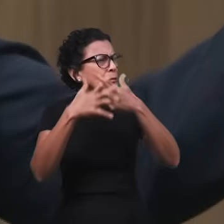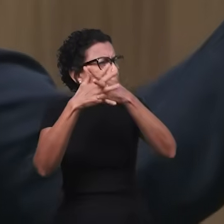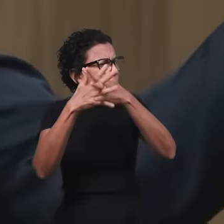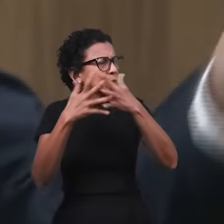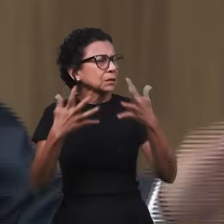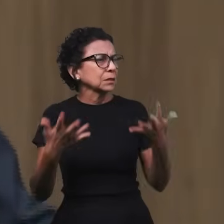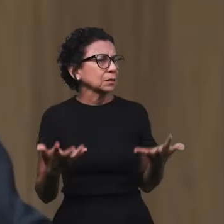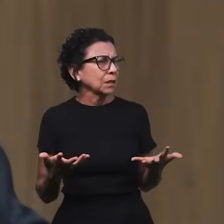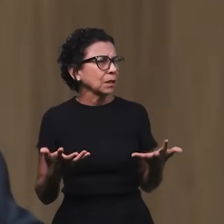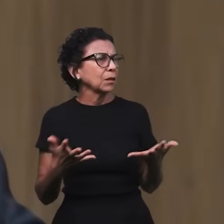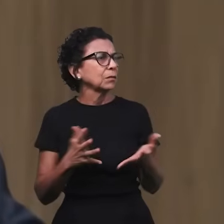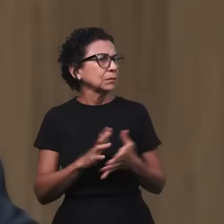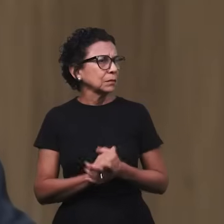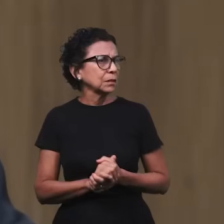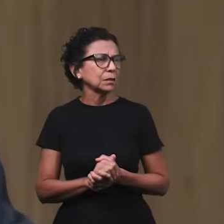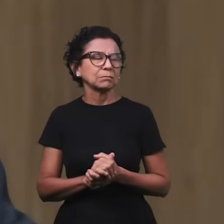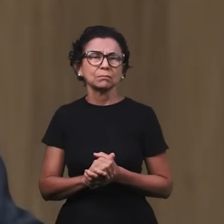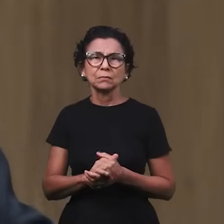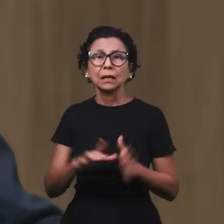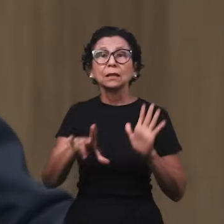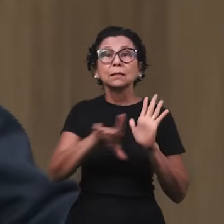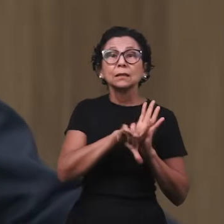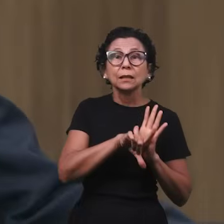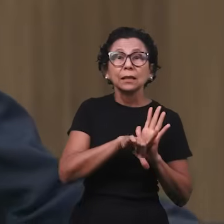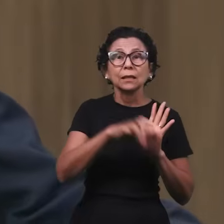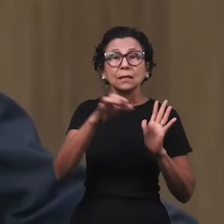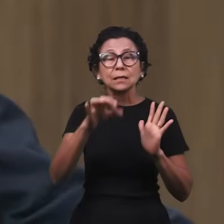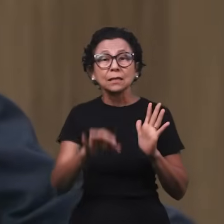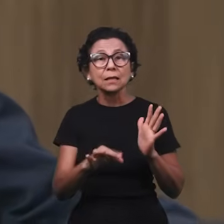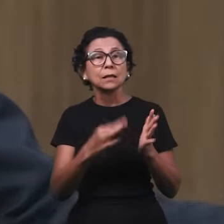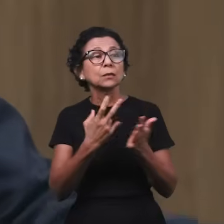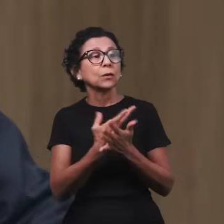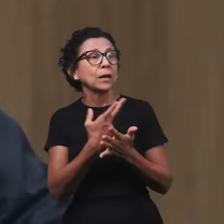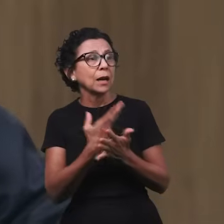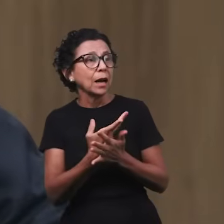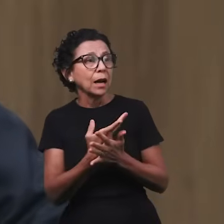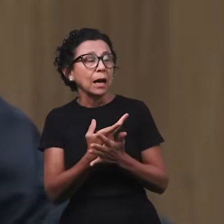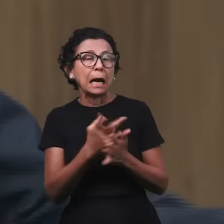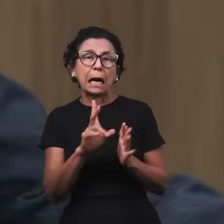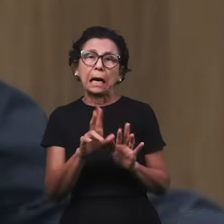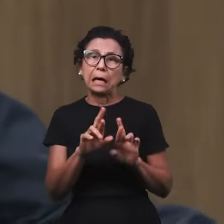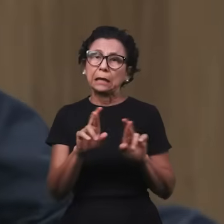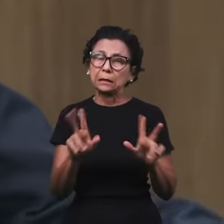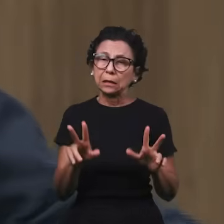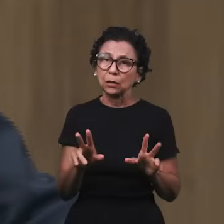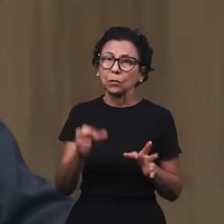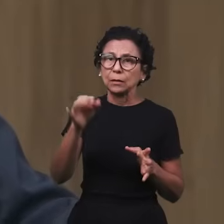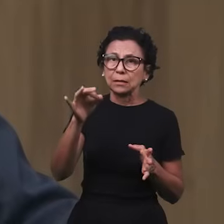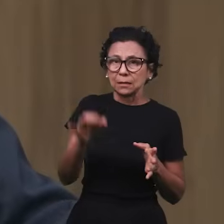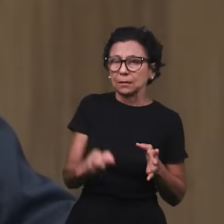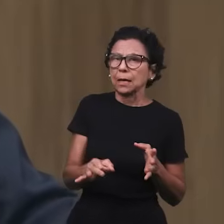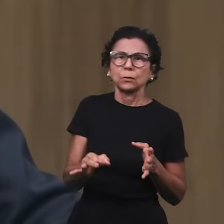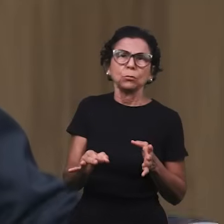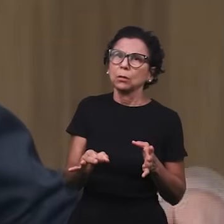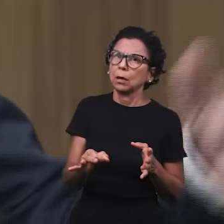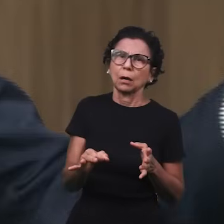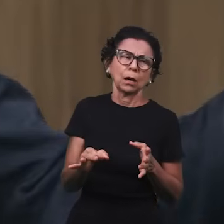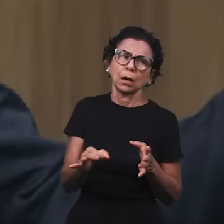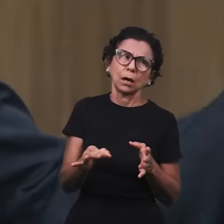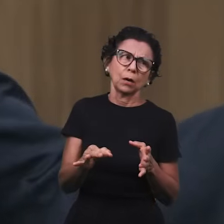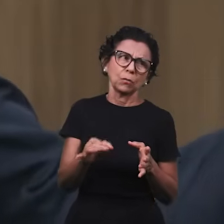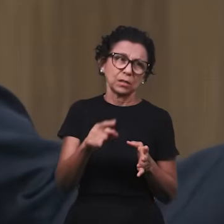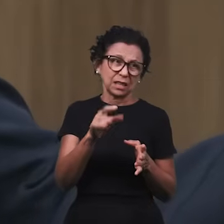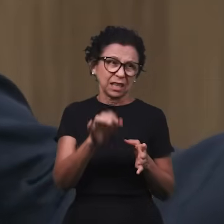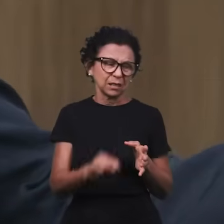A diluição do que é certo e errado. Então, o que é certo passa a ser errado, o que é errado passa a ser certo. Então, o relativismo